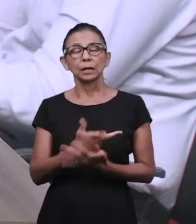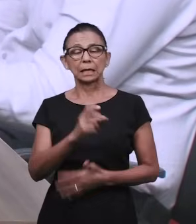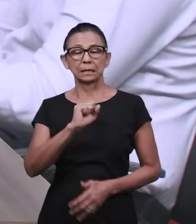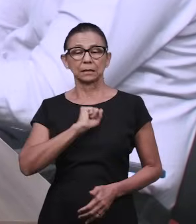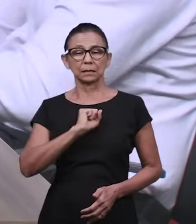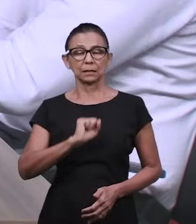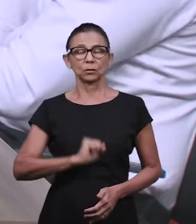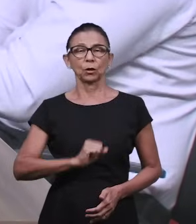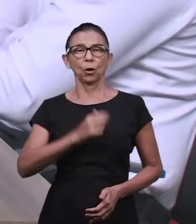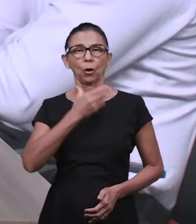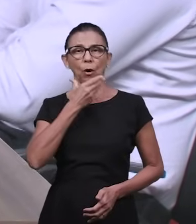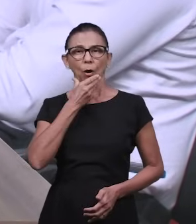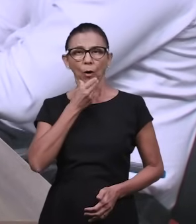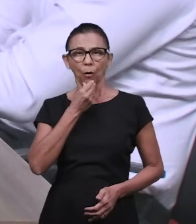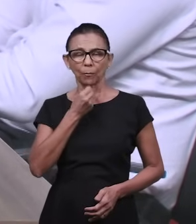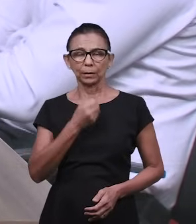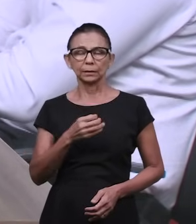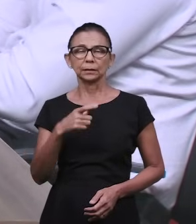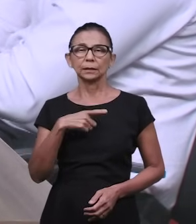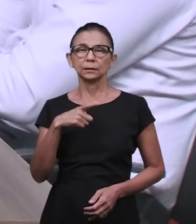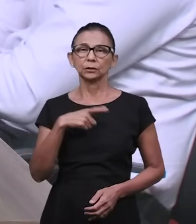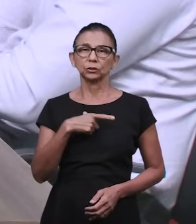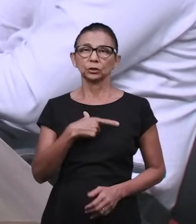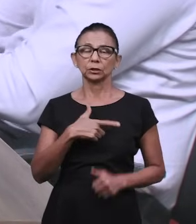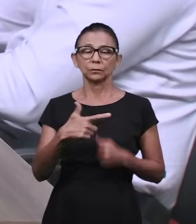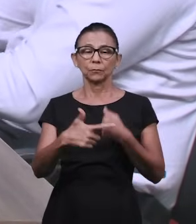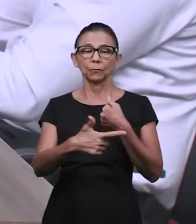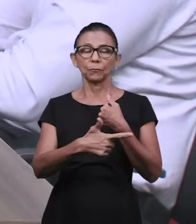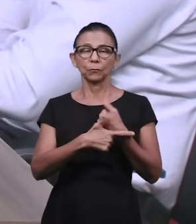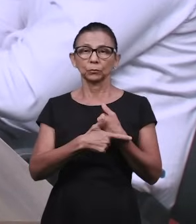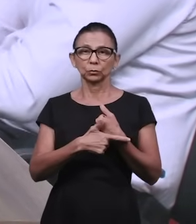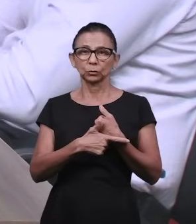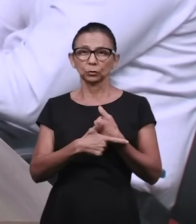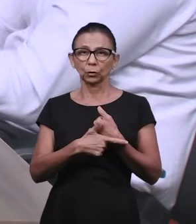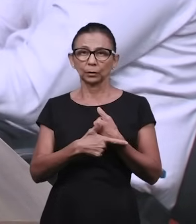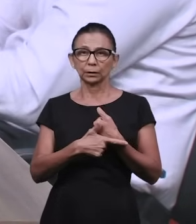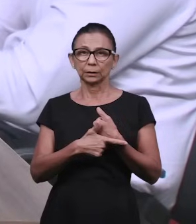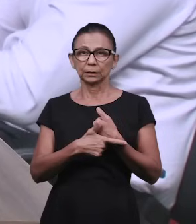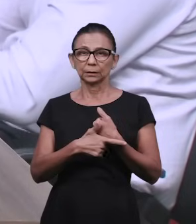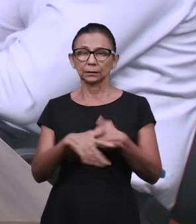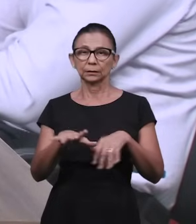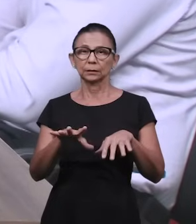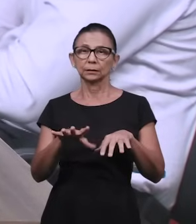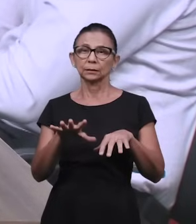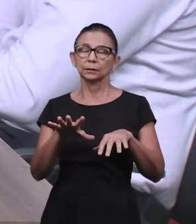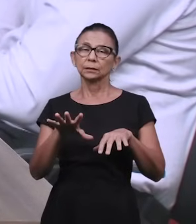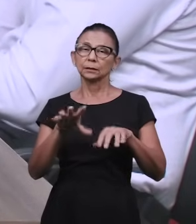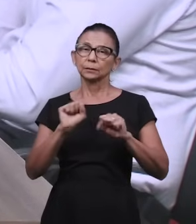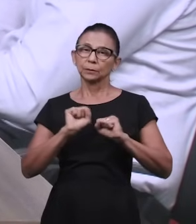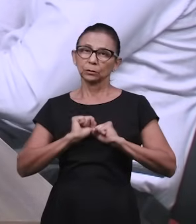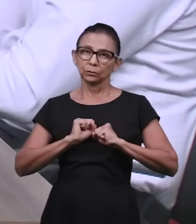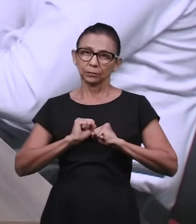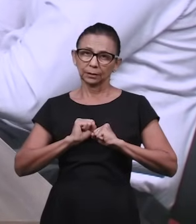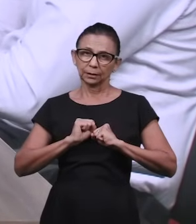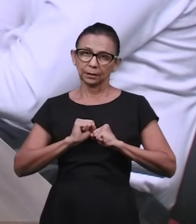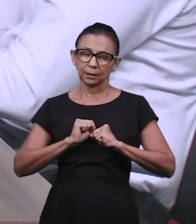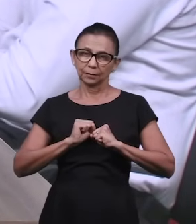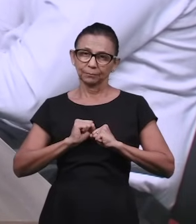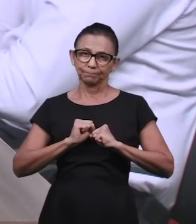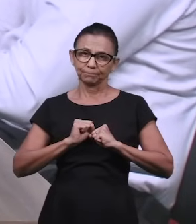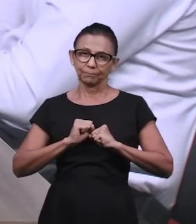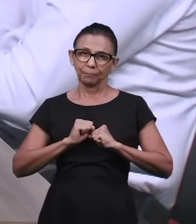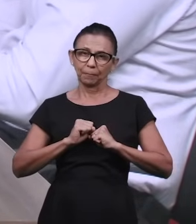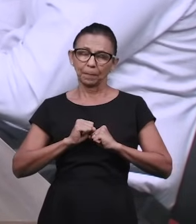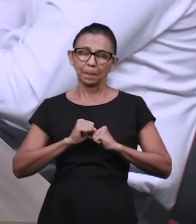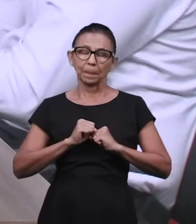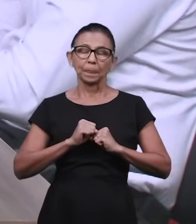sacerdotes acabavam absorvendo funções além do seu ofício. Então, de certa forma,